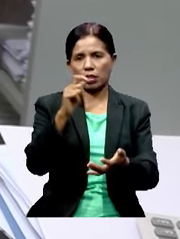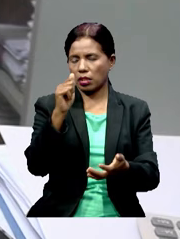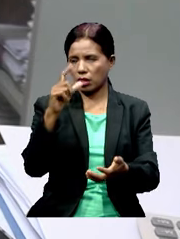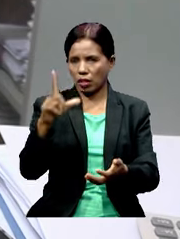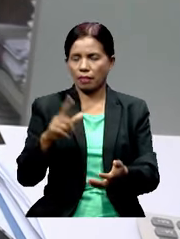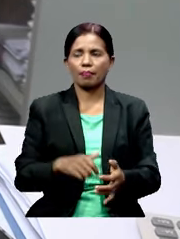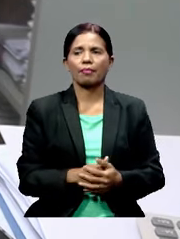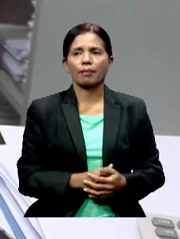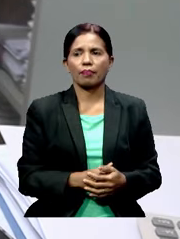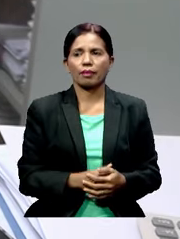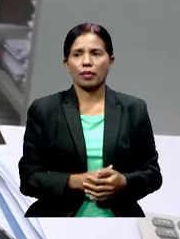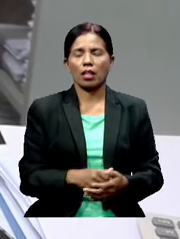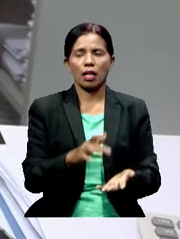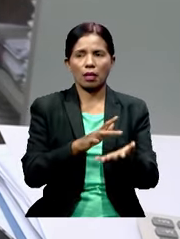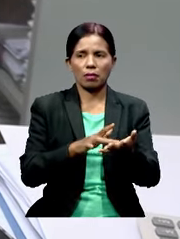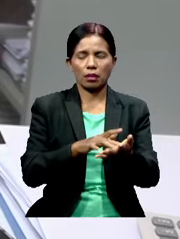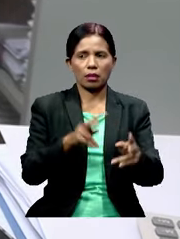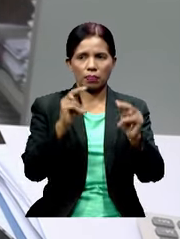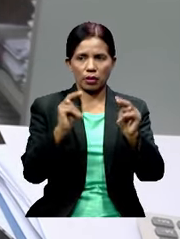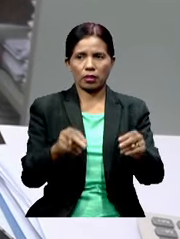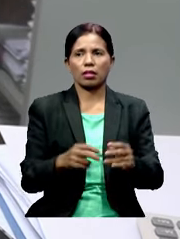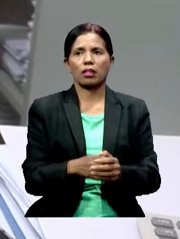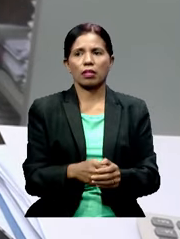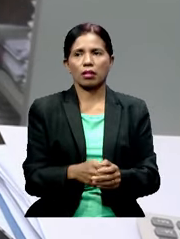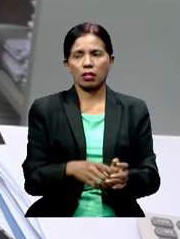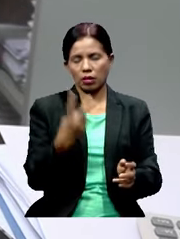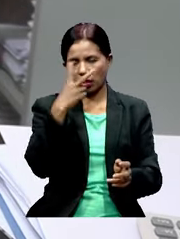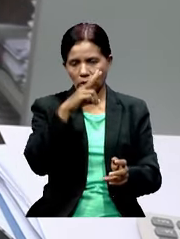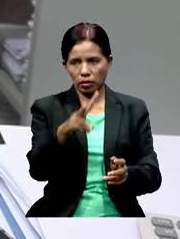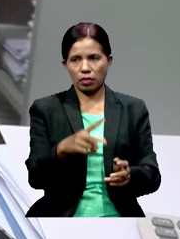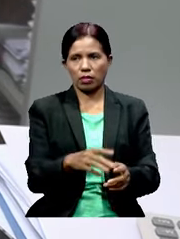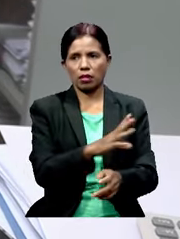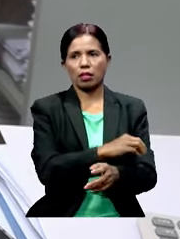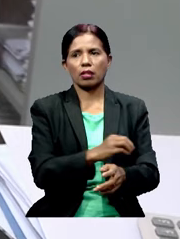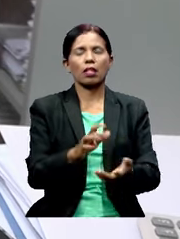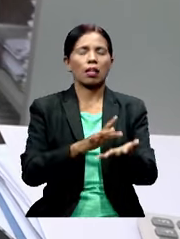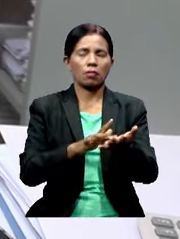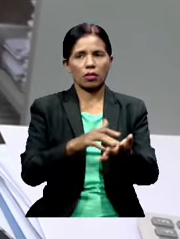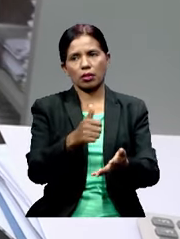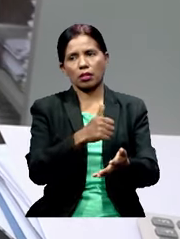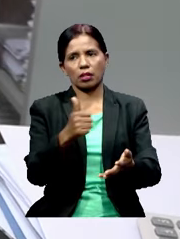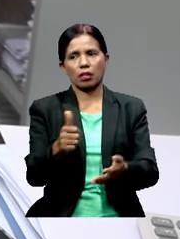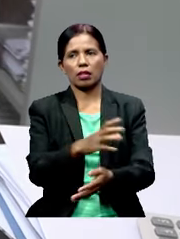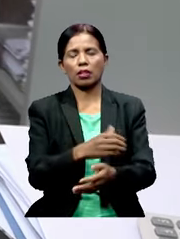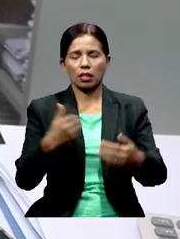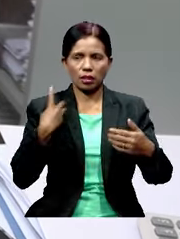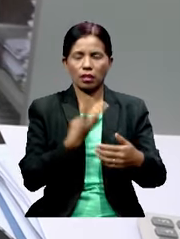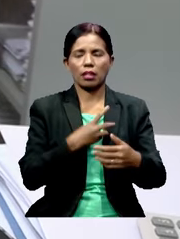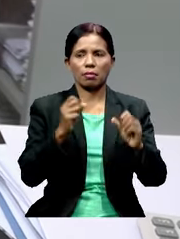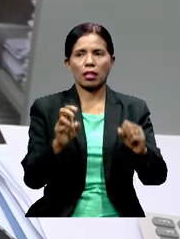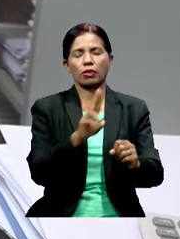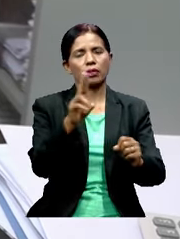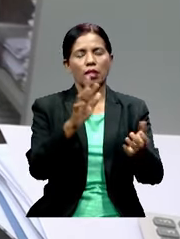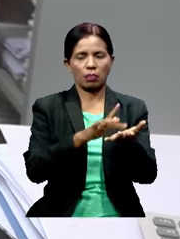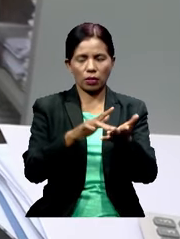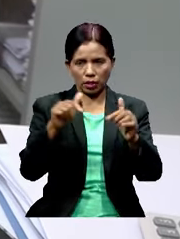necessário. Necessário é morrer bem, mas aquela unha lá iha, e é obsessão que você vai usar. Exemplo, ibuprofen que ela iha, ou diclofenat iha, que você vai usar da né?